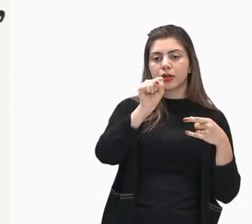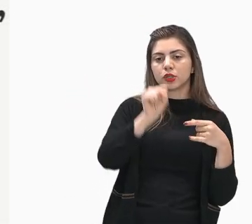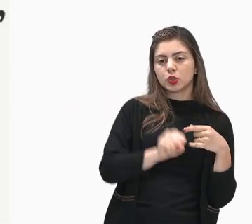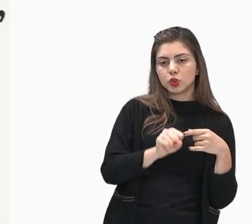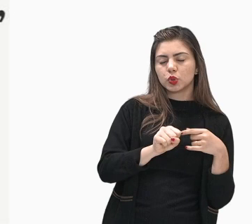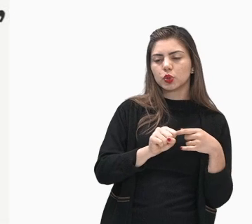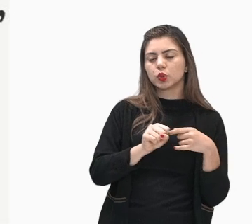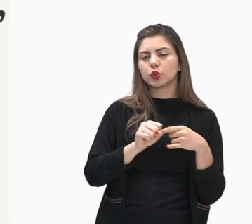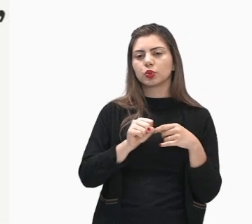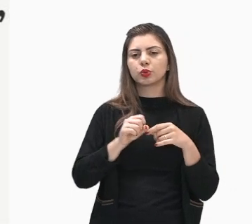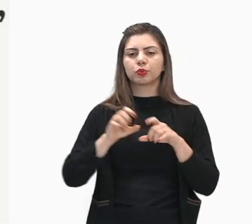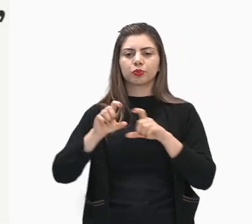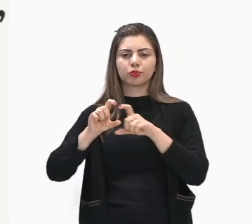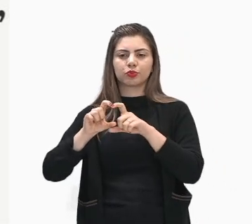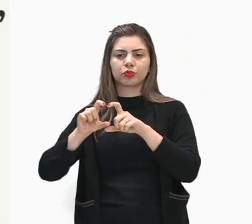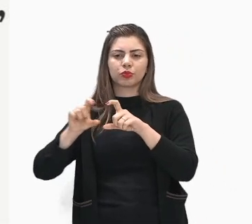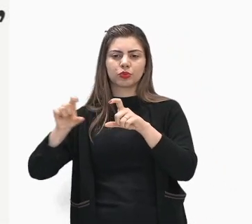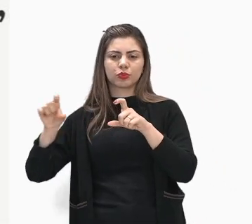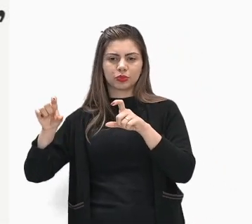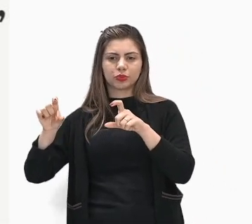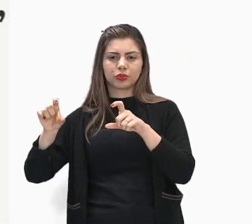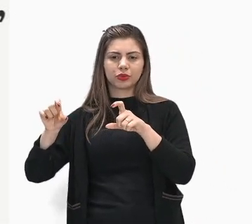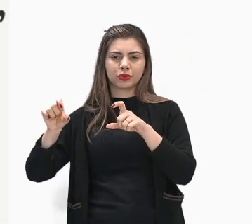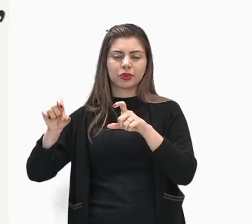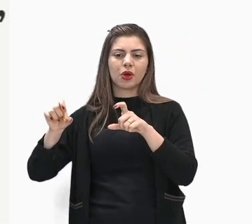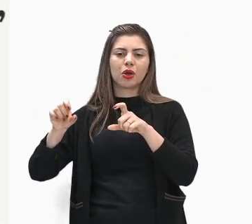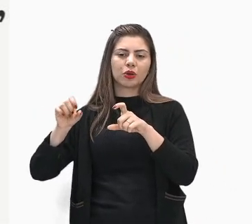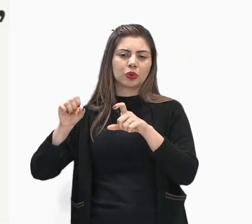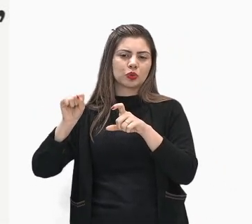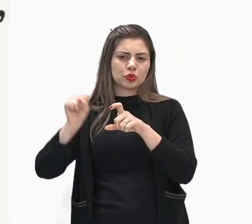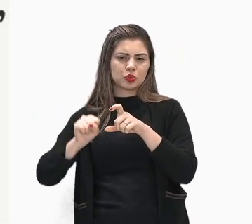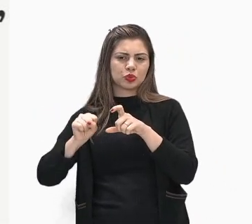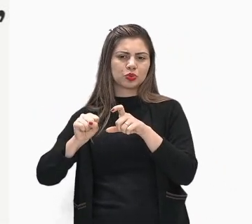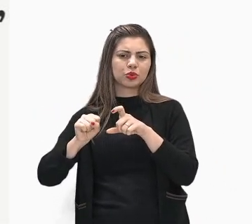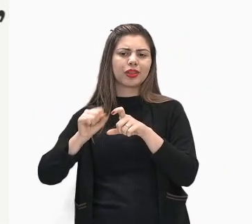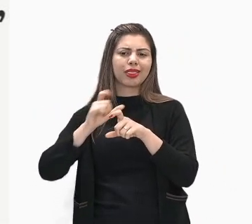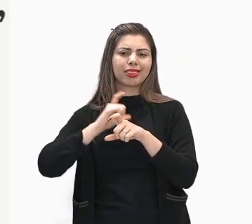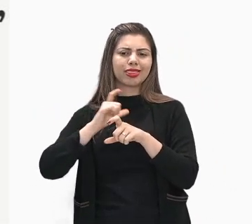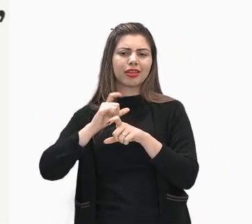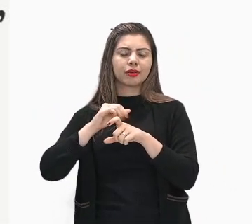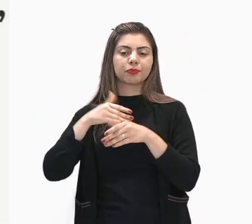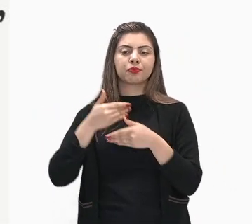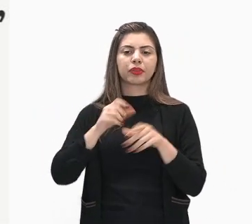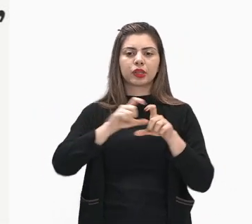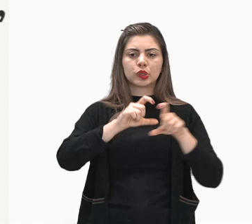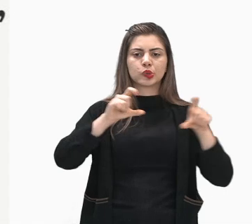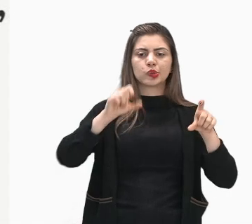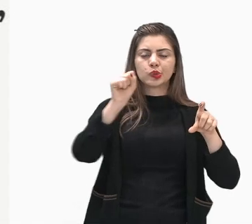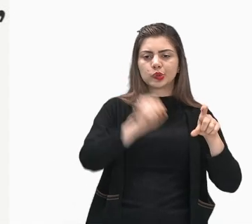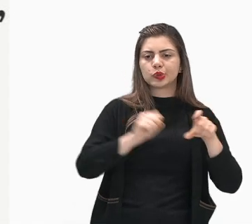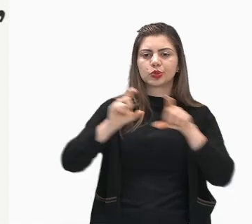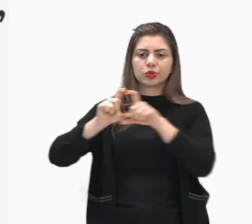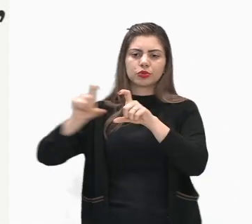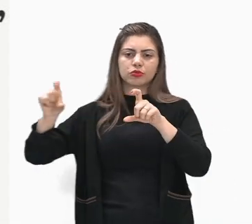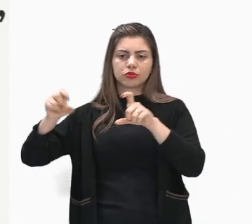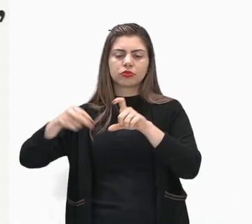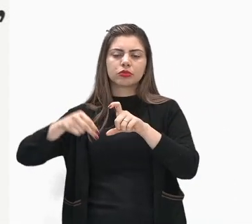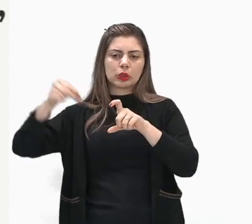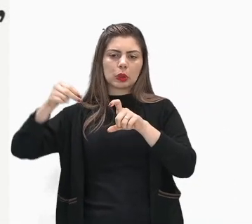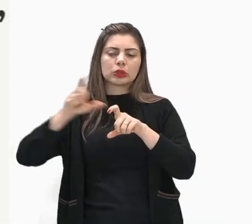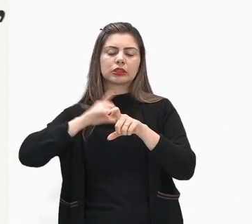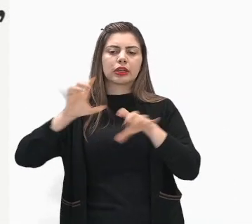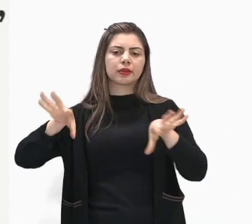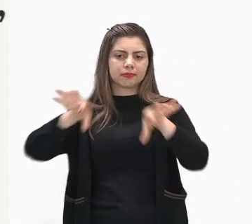com polo sul, certo? Acontece aí a polo sul com norte, acontece a